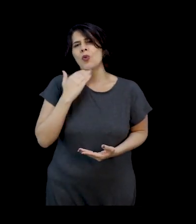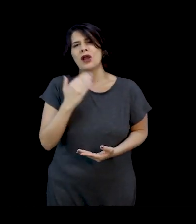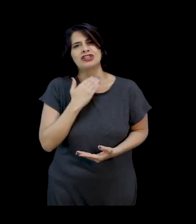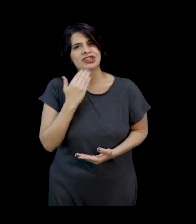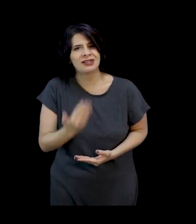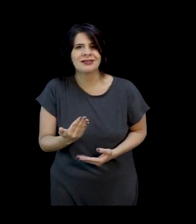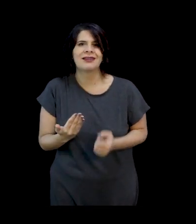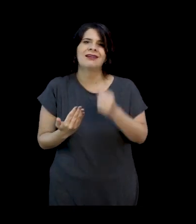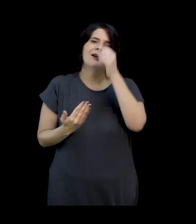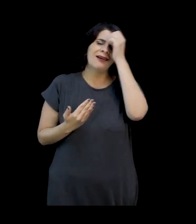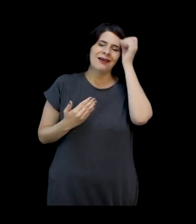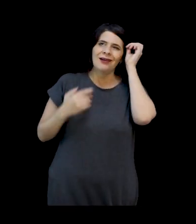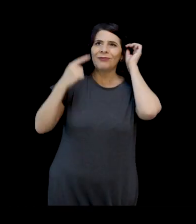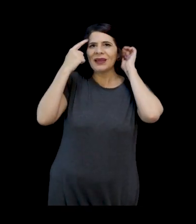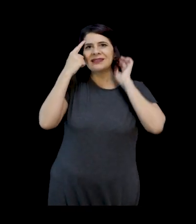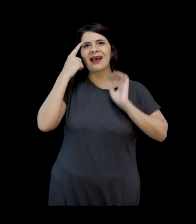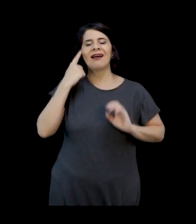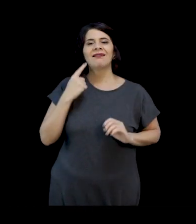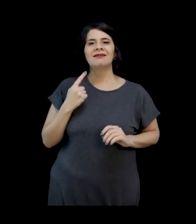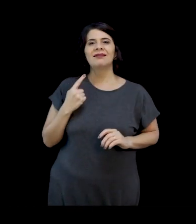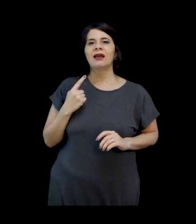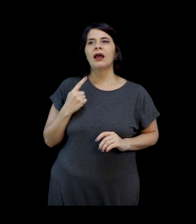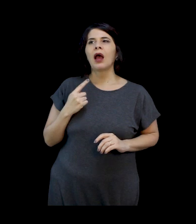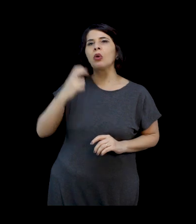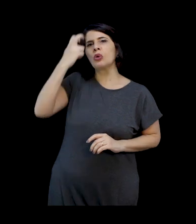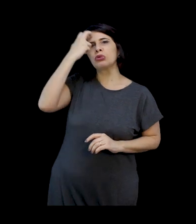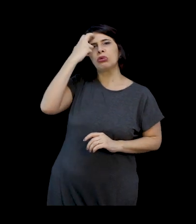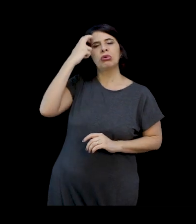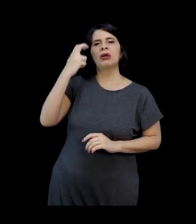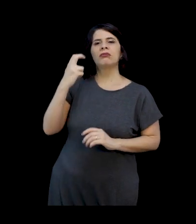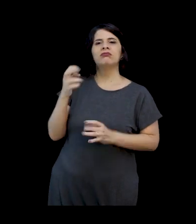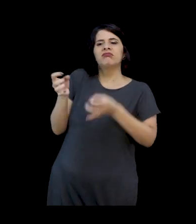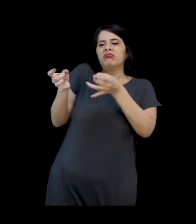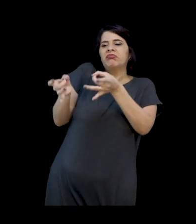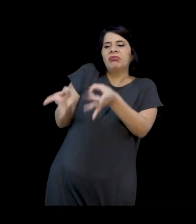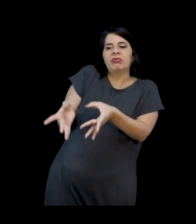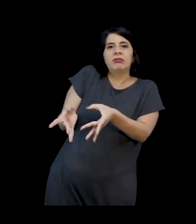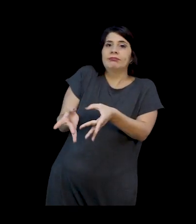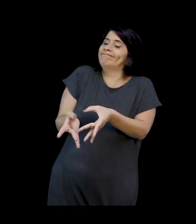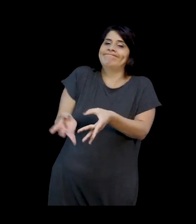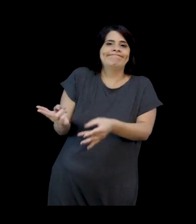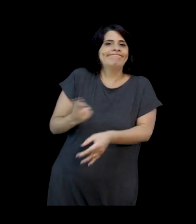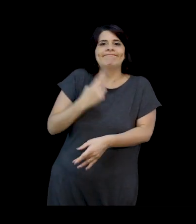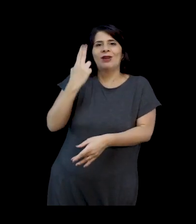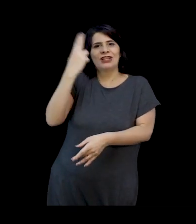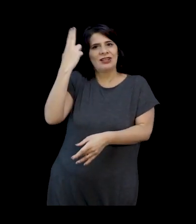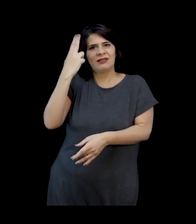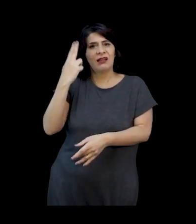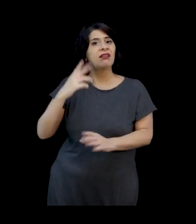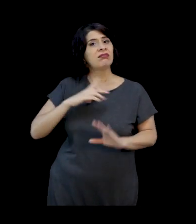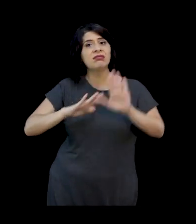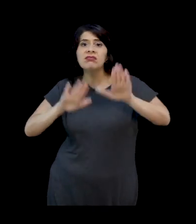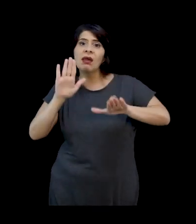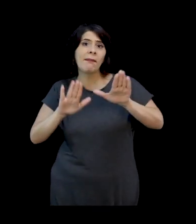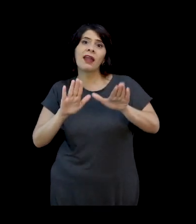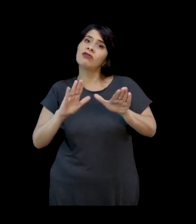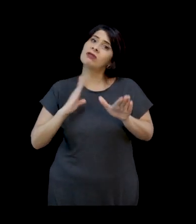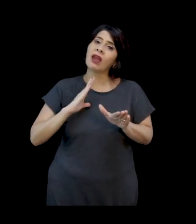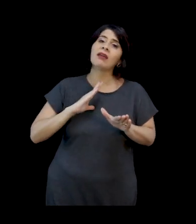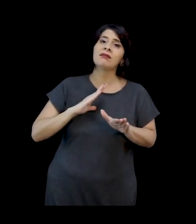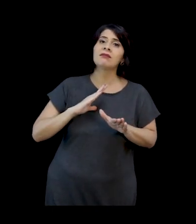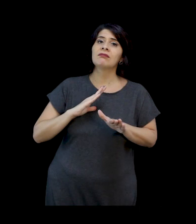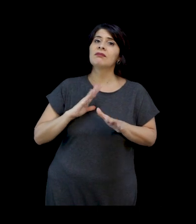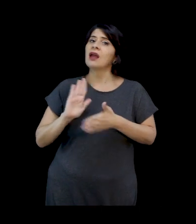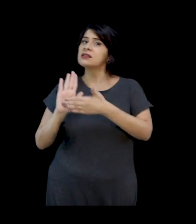Portanto, não adianta destituir, valorizar a cultura de maneira independente do seu conteúdo